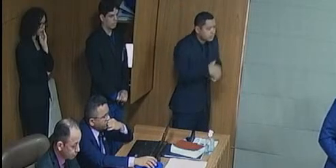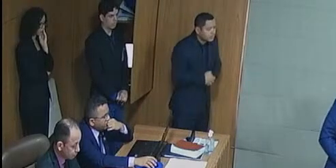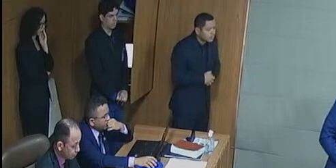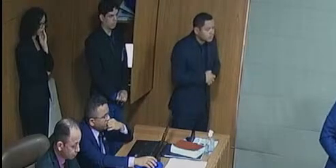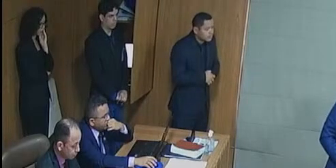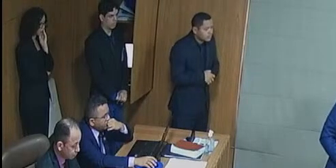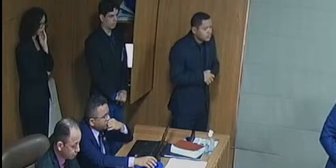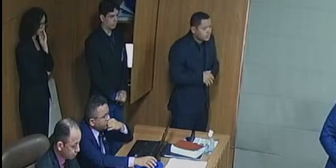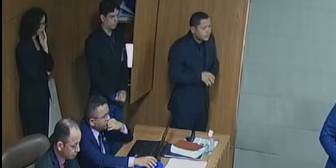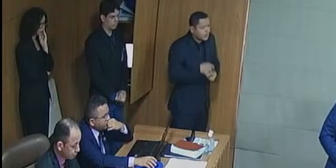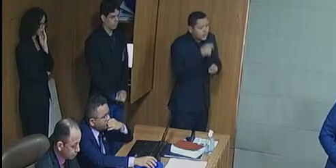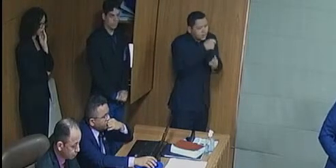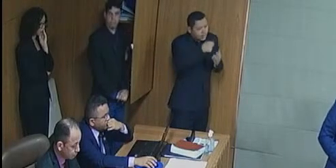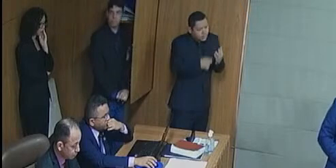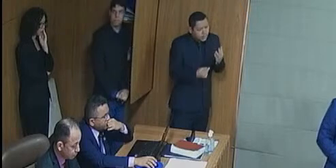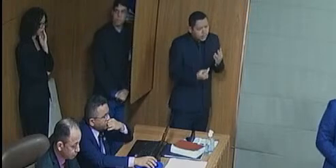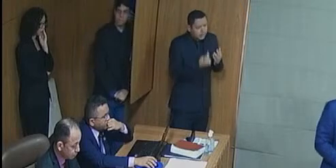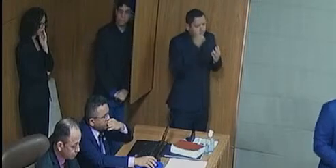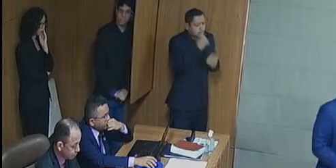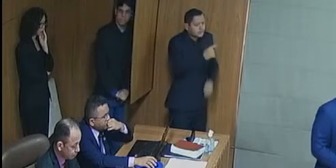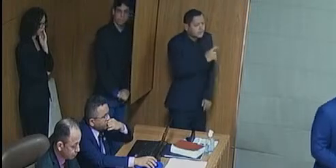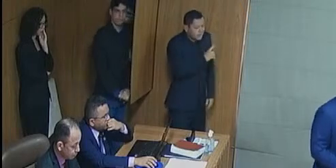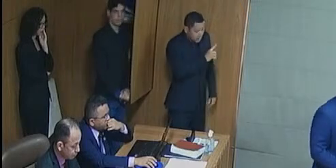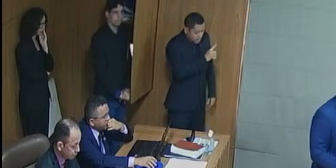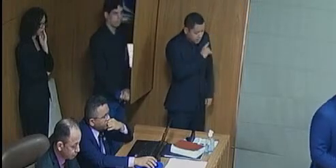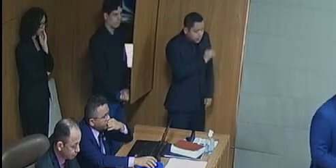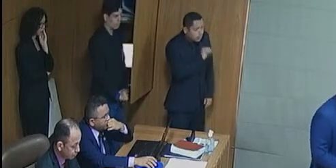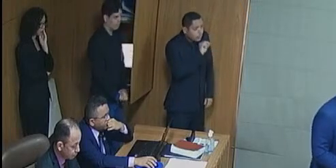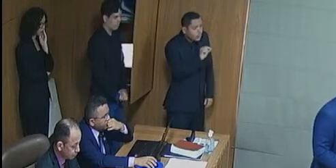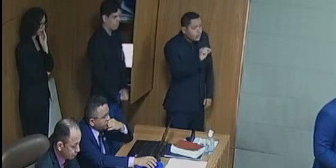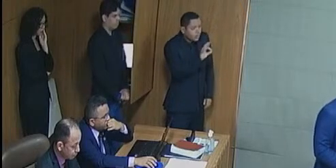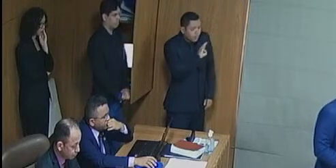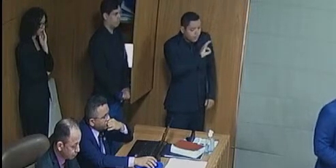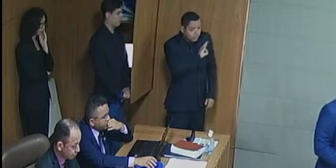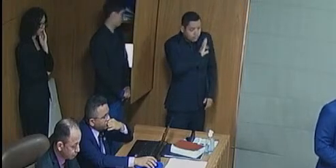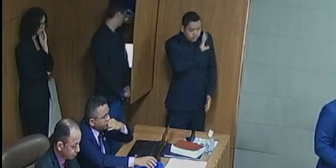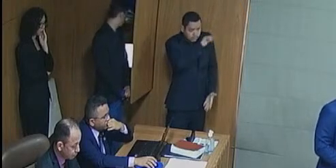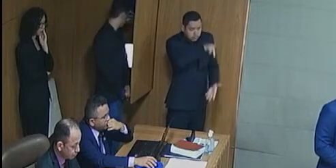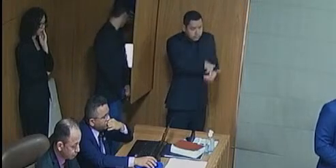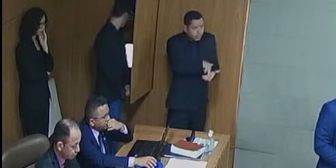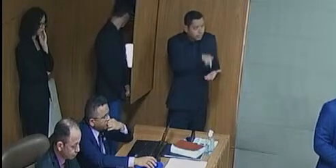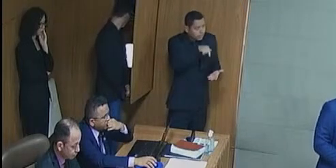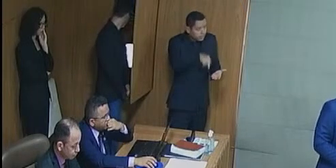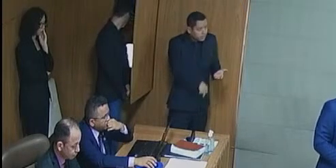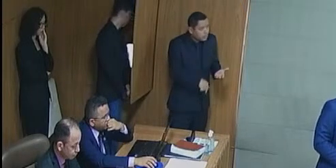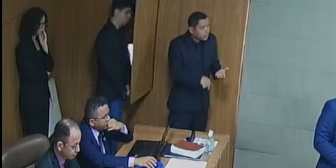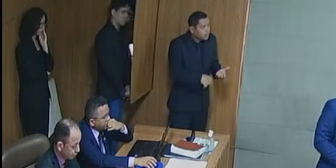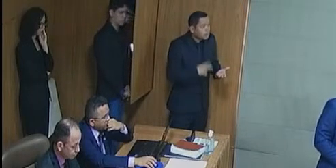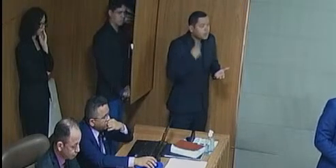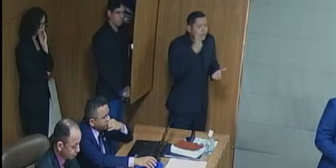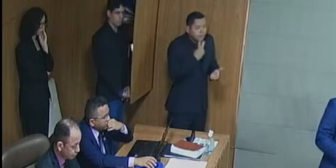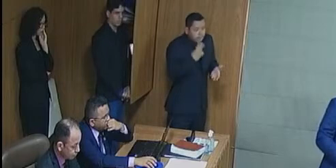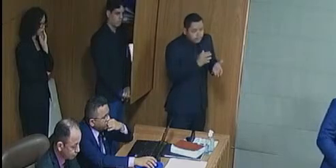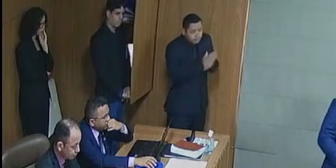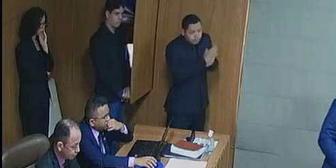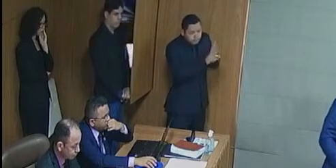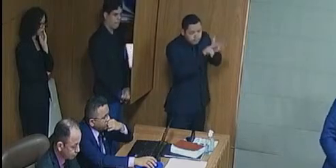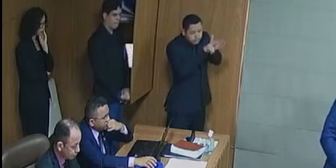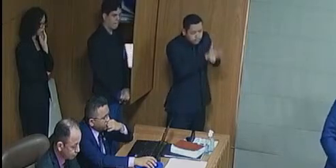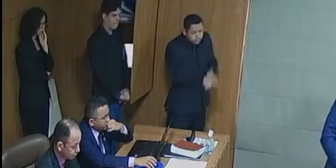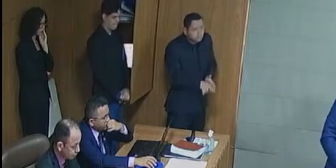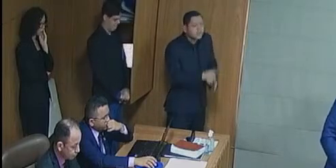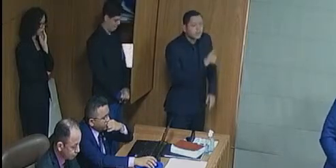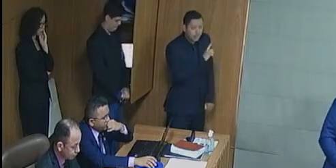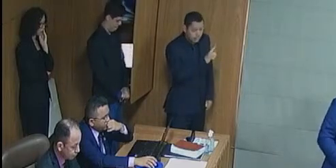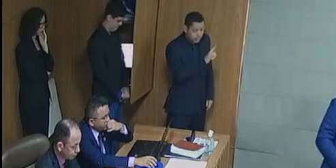há 3 meses atrás houve uma operação nesta casa com estes vereadores eu digo nesta casa